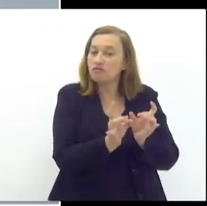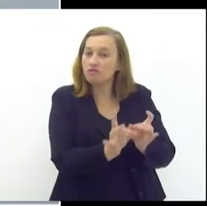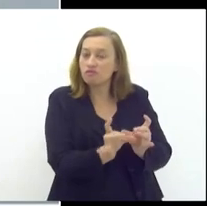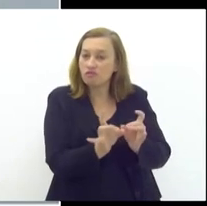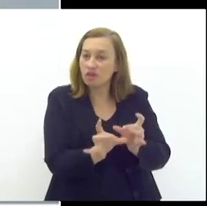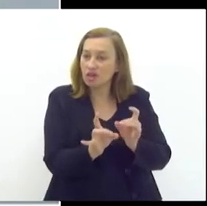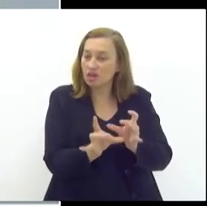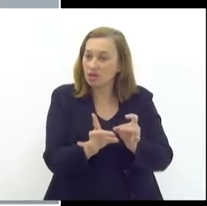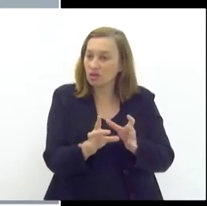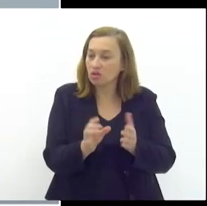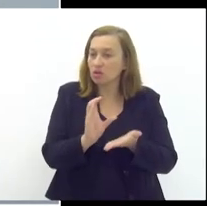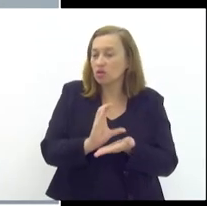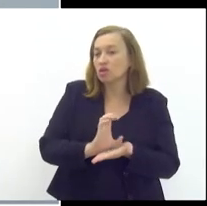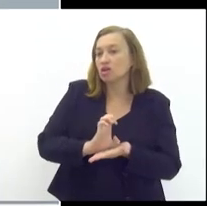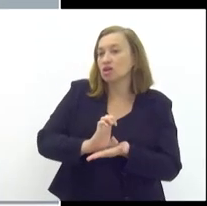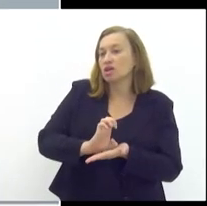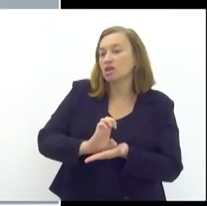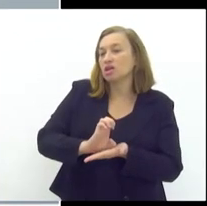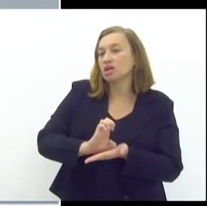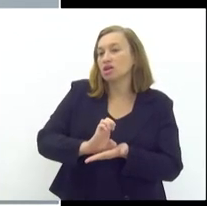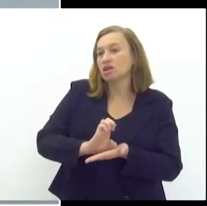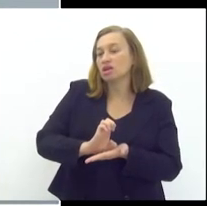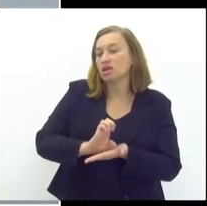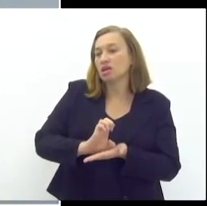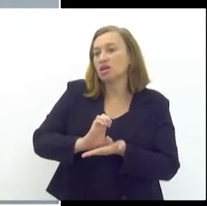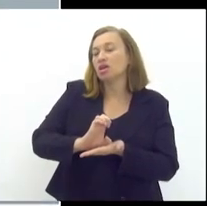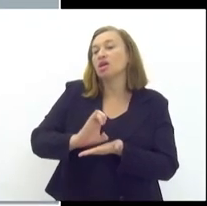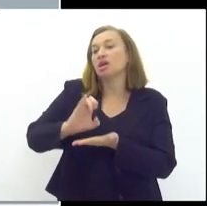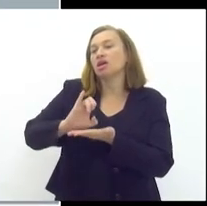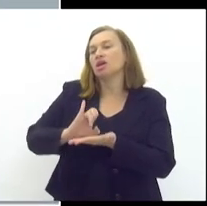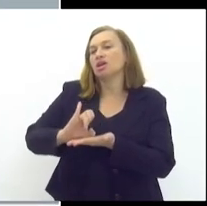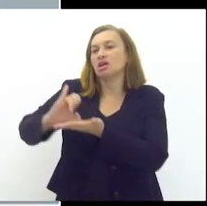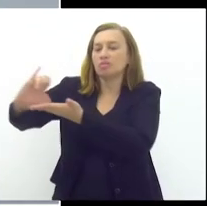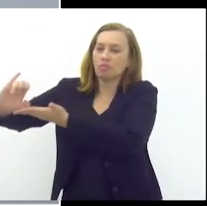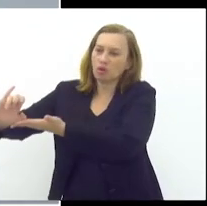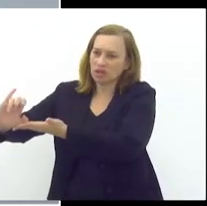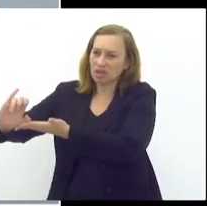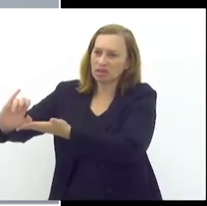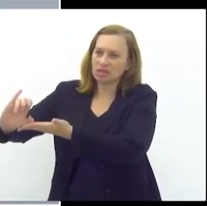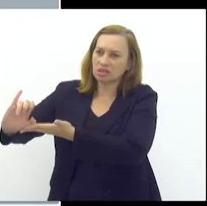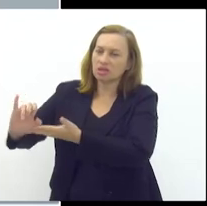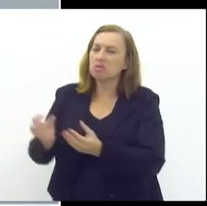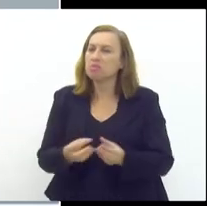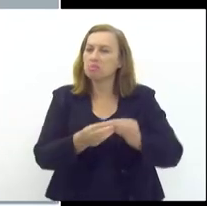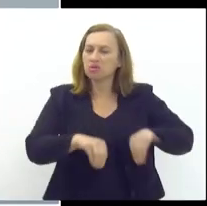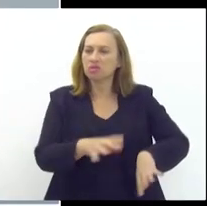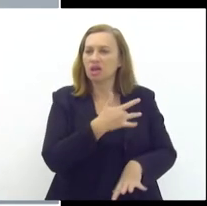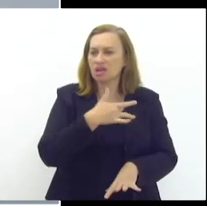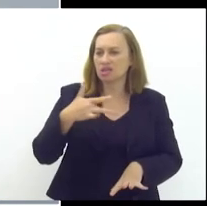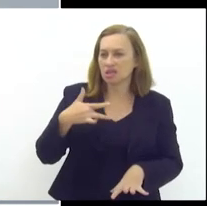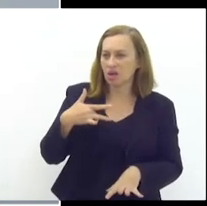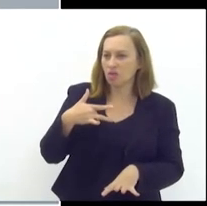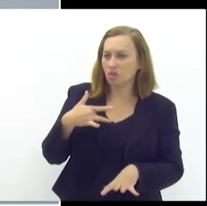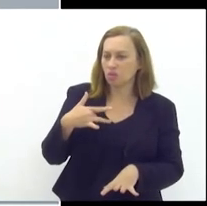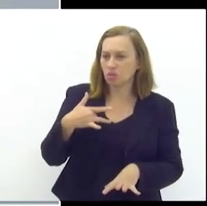ou importação de bens e serviços prejudiciais à saúde ao meio ambiente nos termos